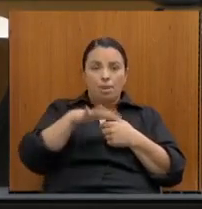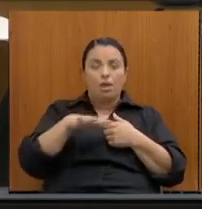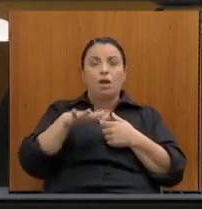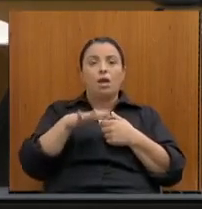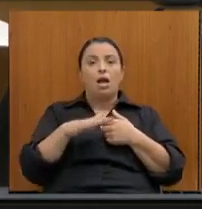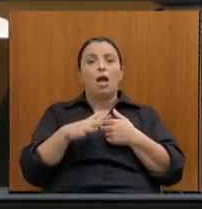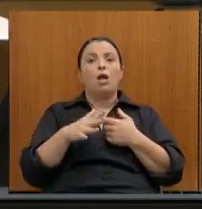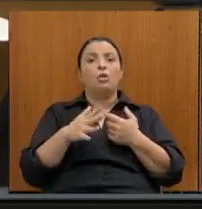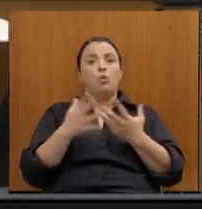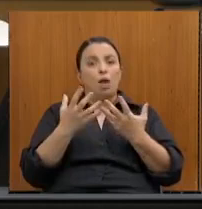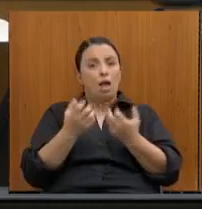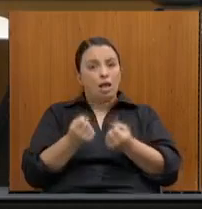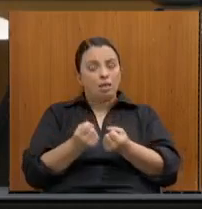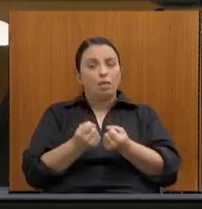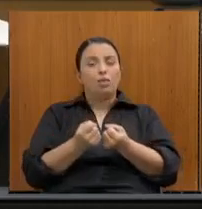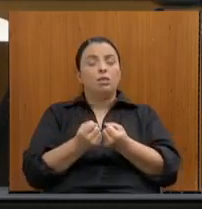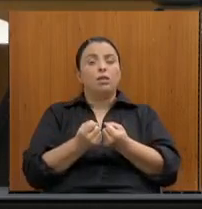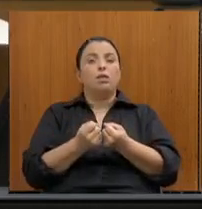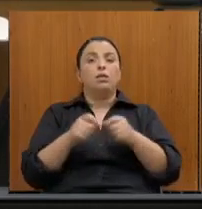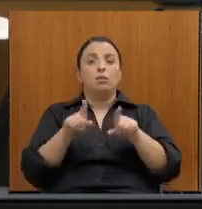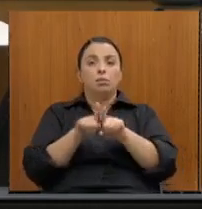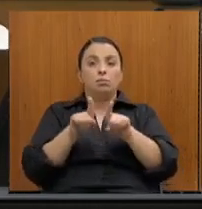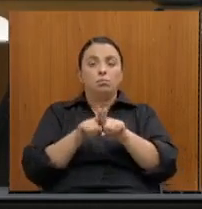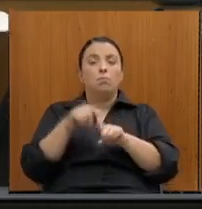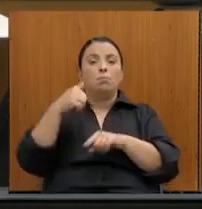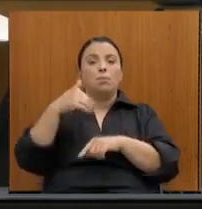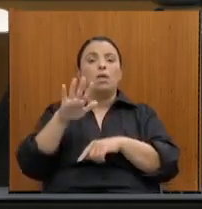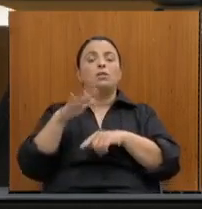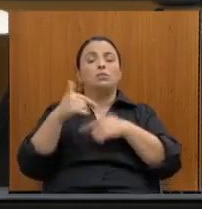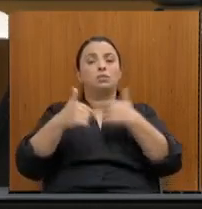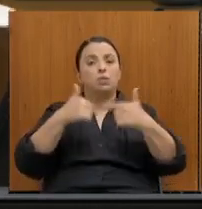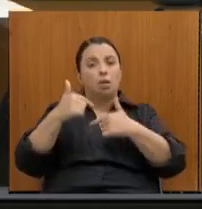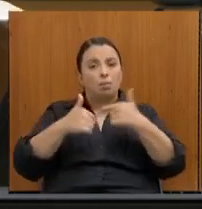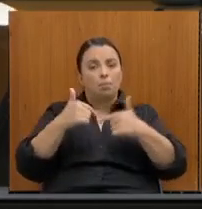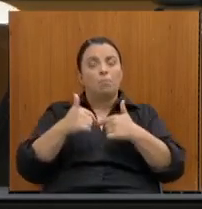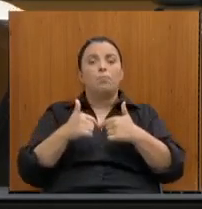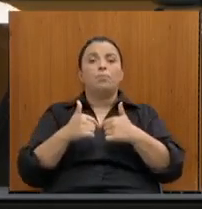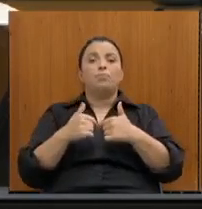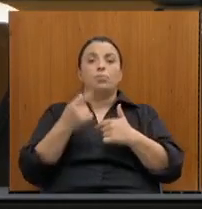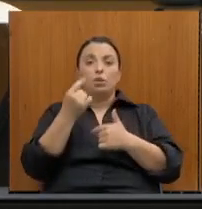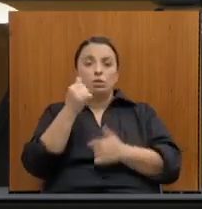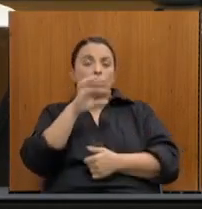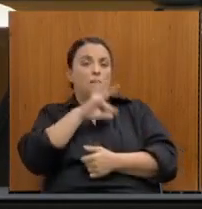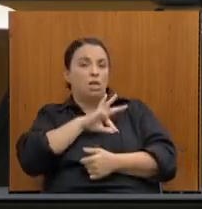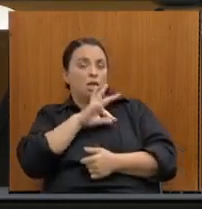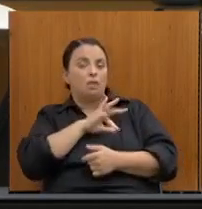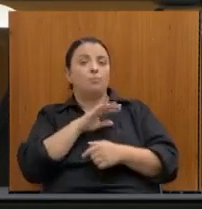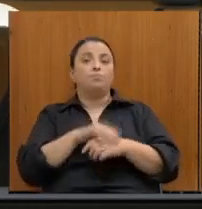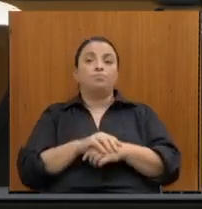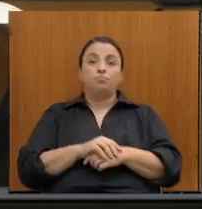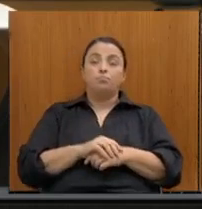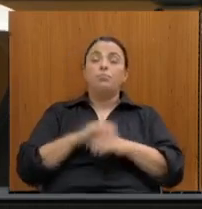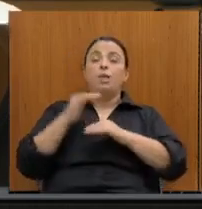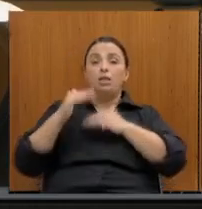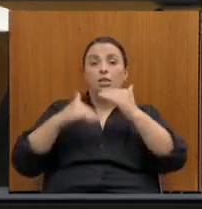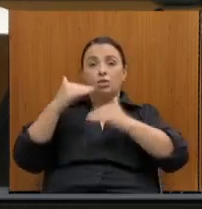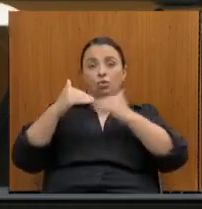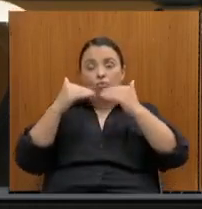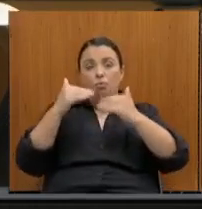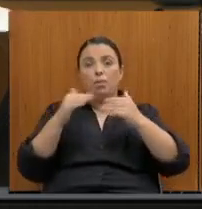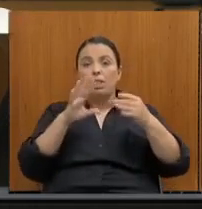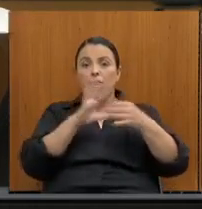com consequente aumento do emprego e renda desenvolvimento da cadeia de suprimentos